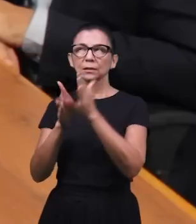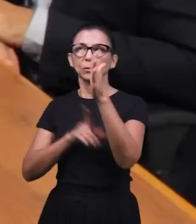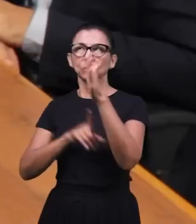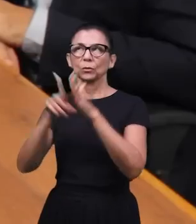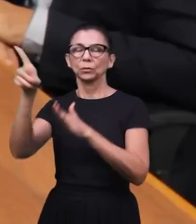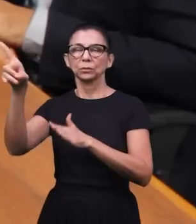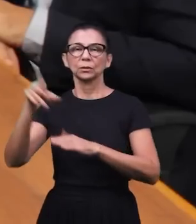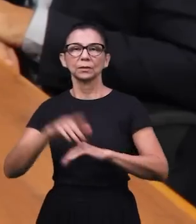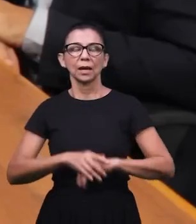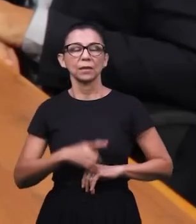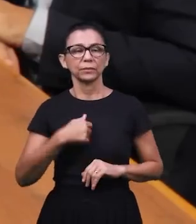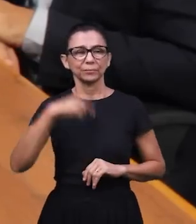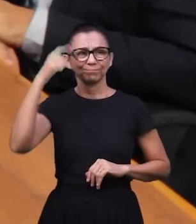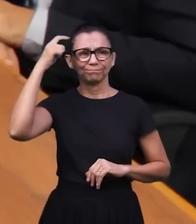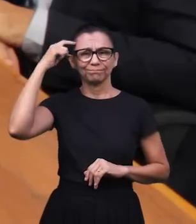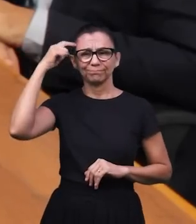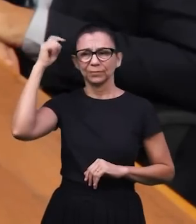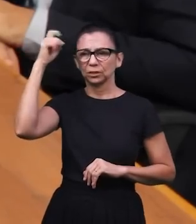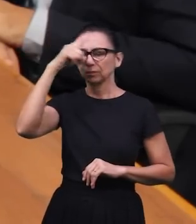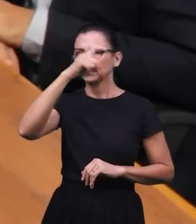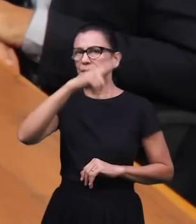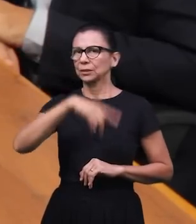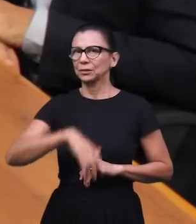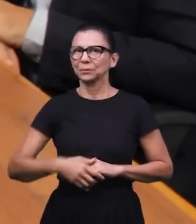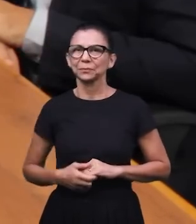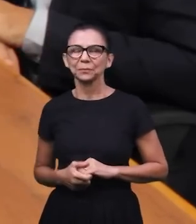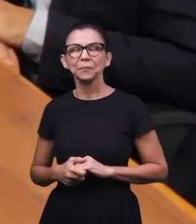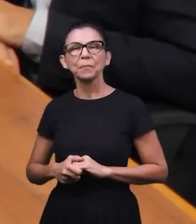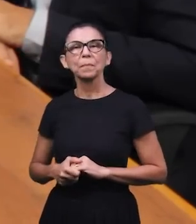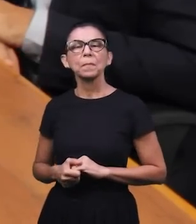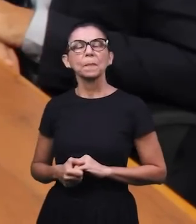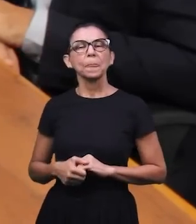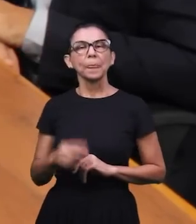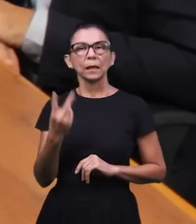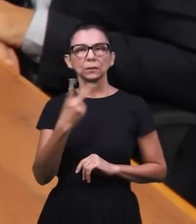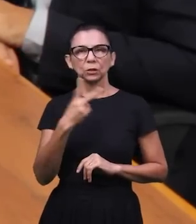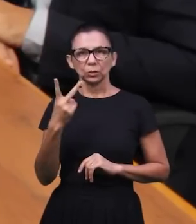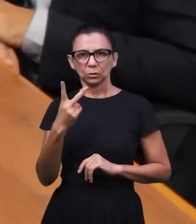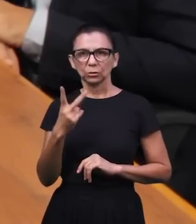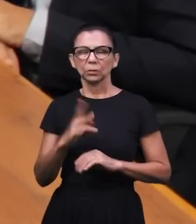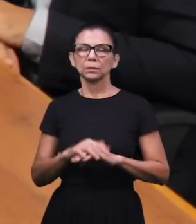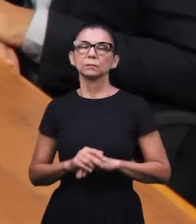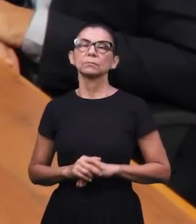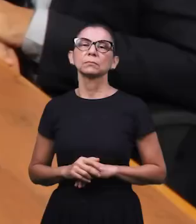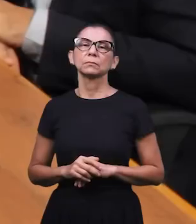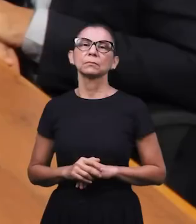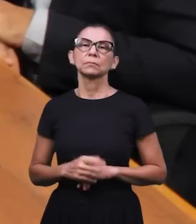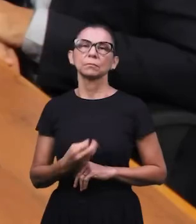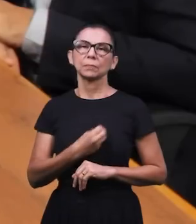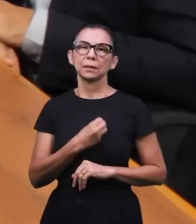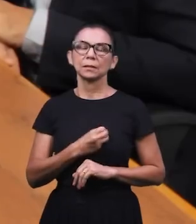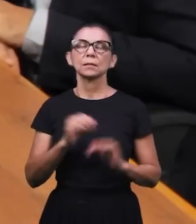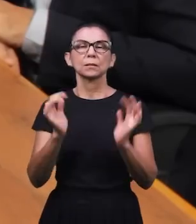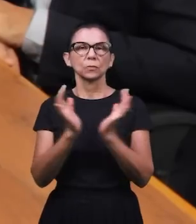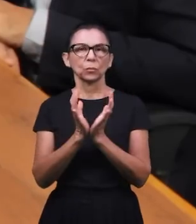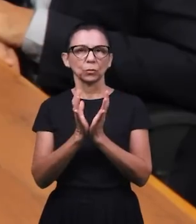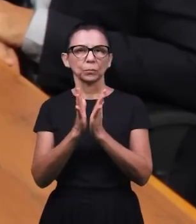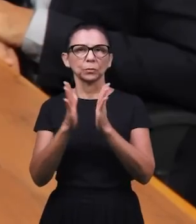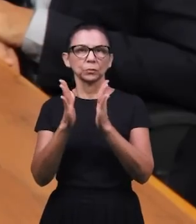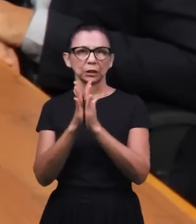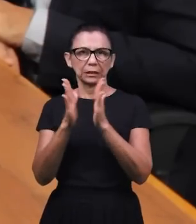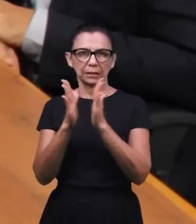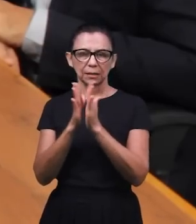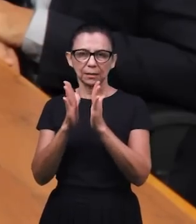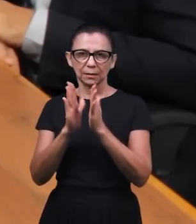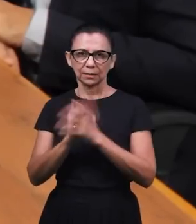nosso namoro aí, noivado aí, isso é complicação. Aí passou no grupo, aí o senhor aprovou, eu falei, bom, então